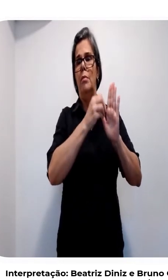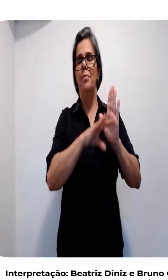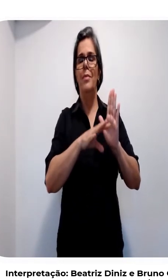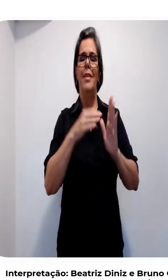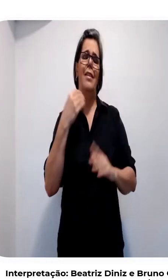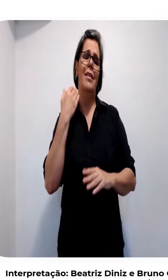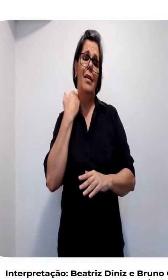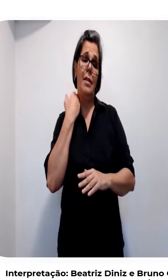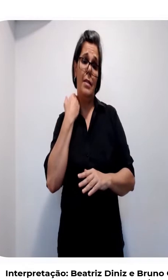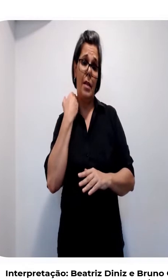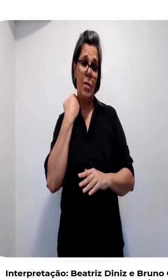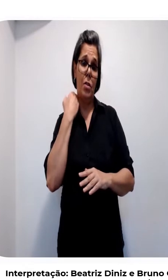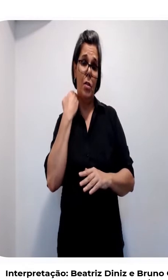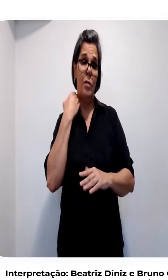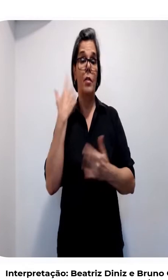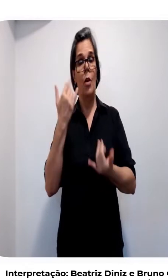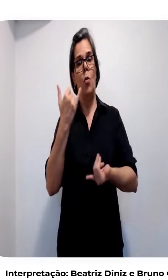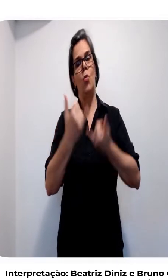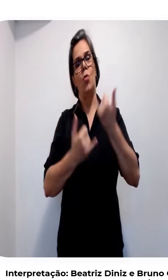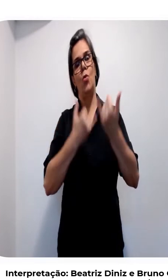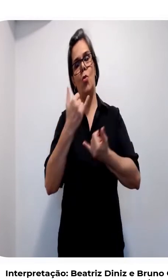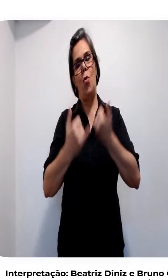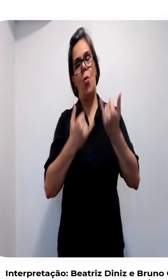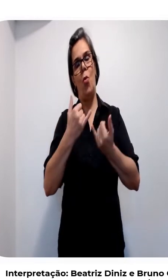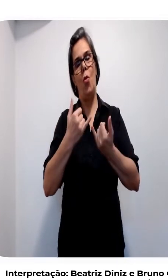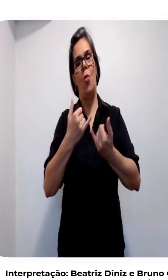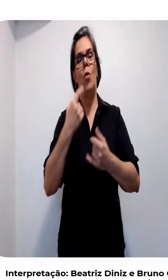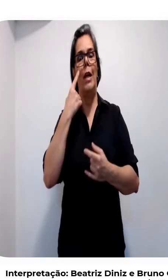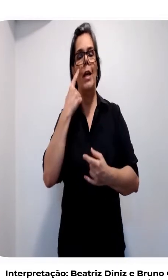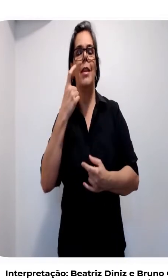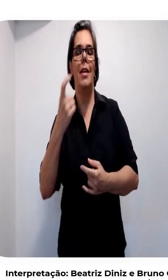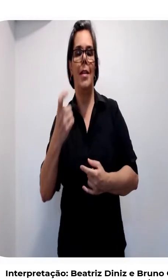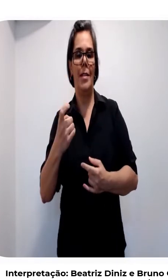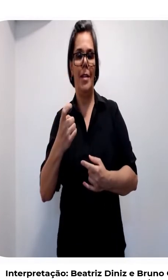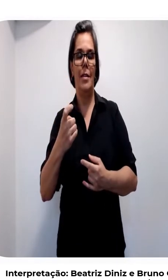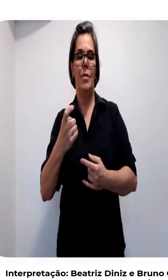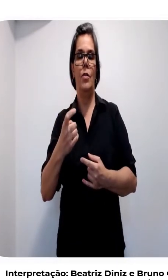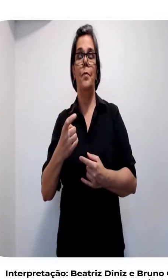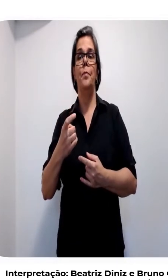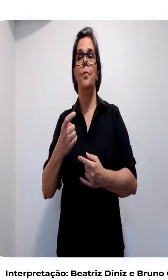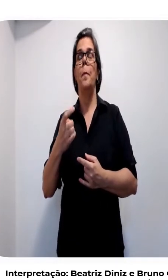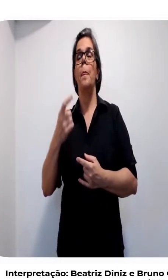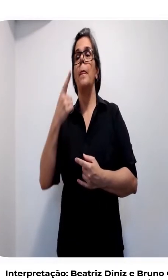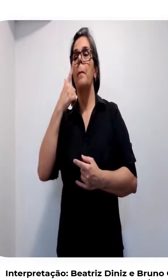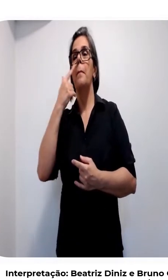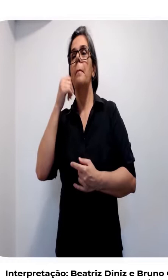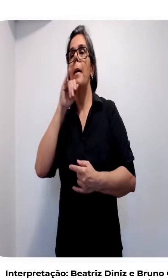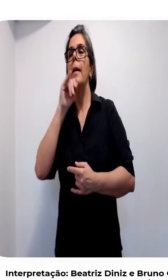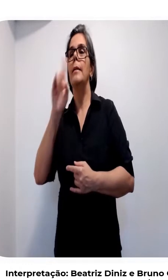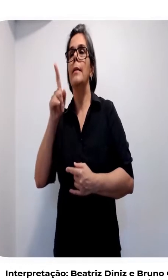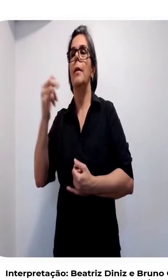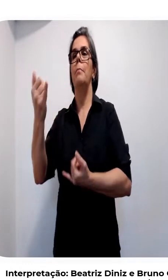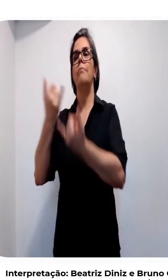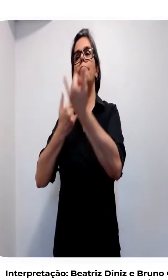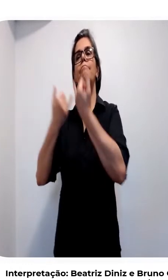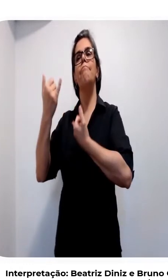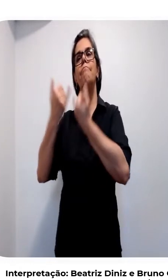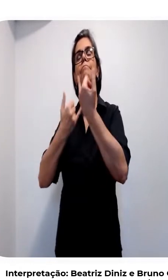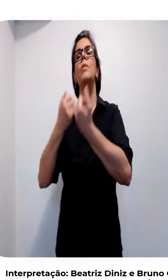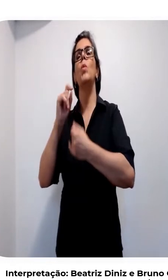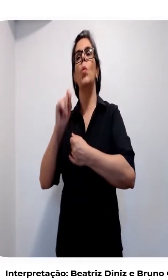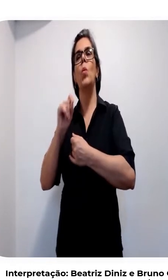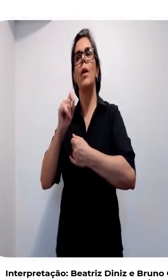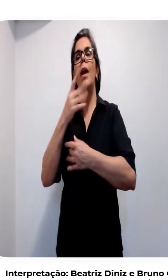alguma atividade. Então, os jogos têm sido muito interessantes. Os pais trazem esse retorno também, que as crianças querem fazer